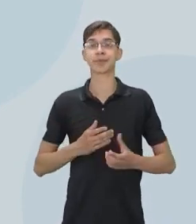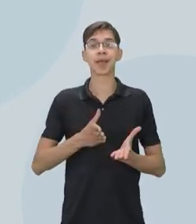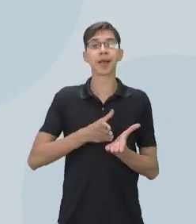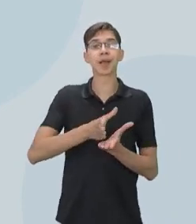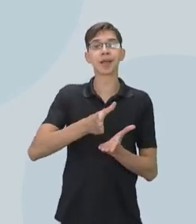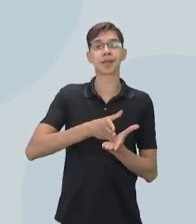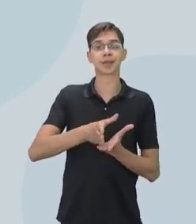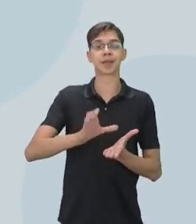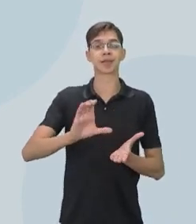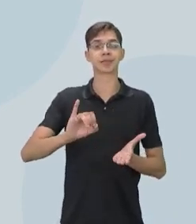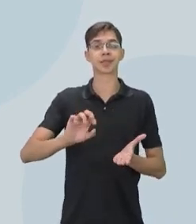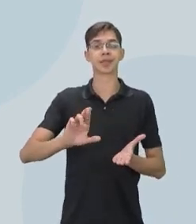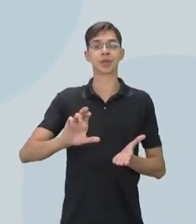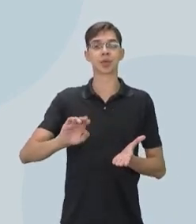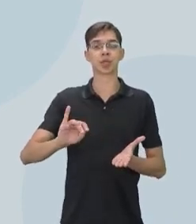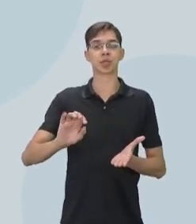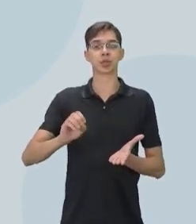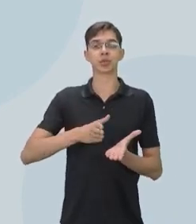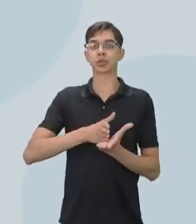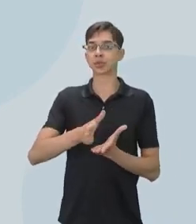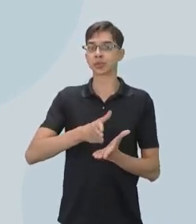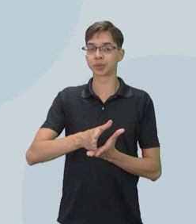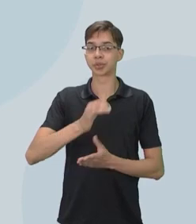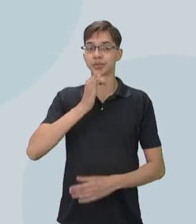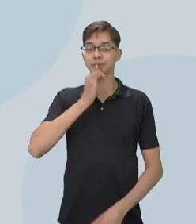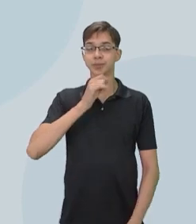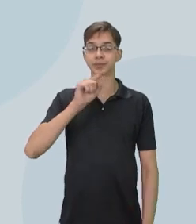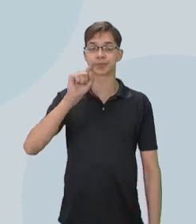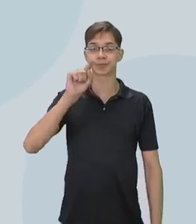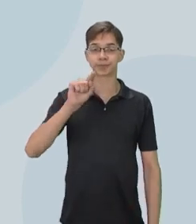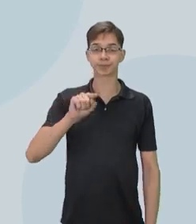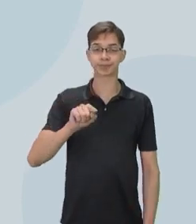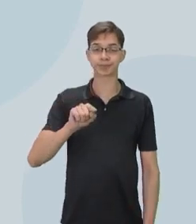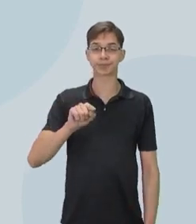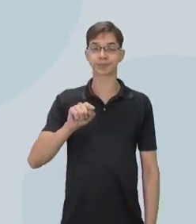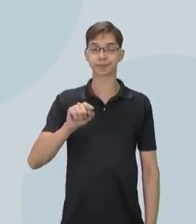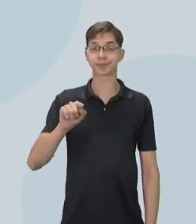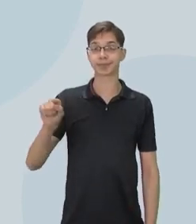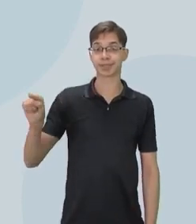saiu daqui e ele precisava chegar aqui.